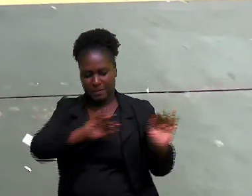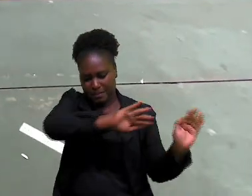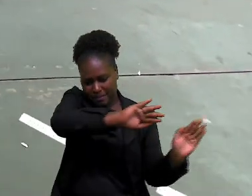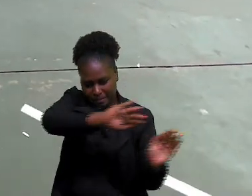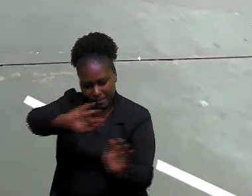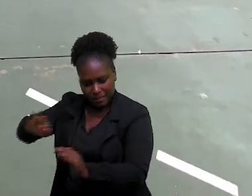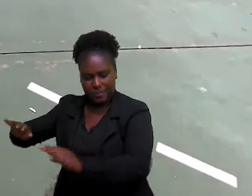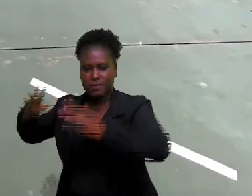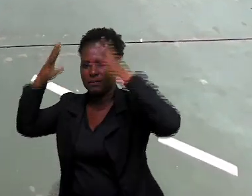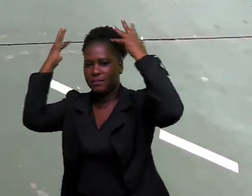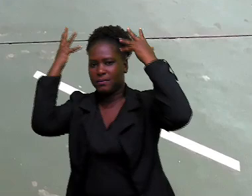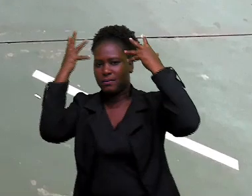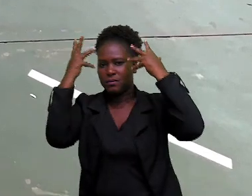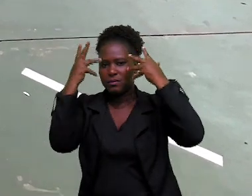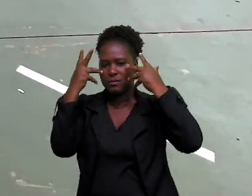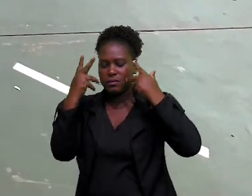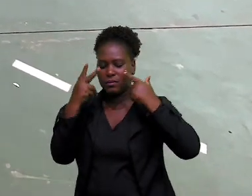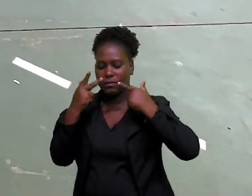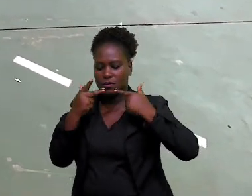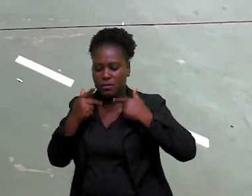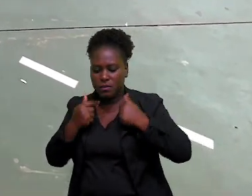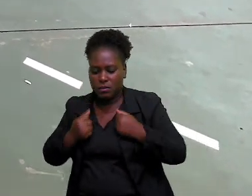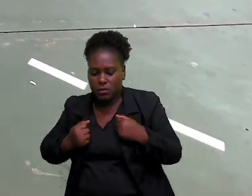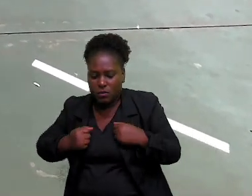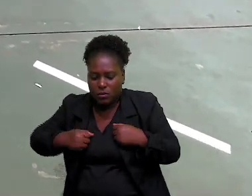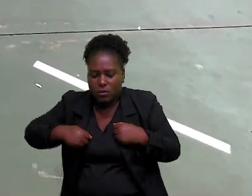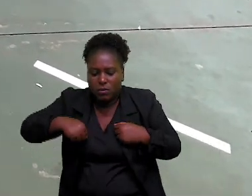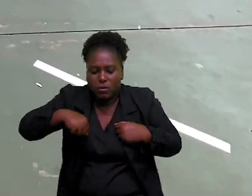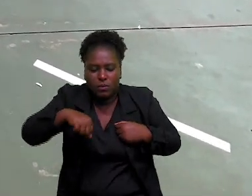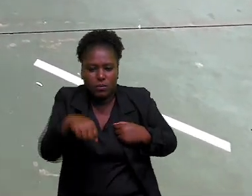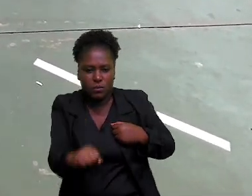Natsuvenya mawadi chihuahua.